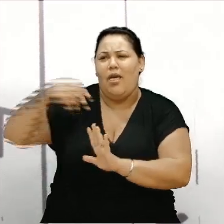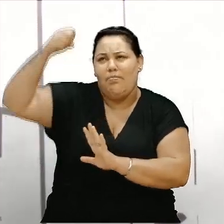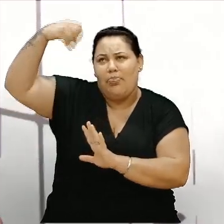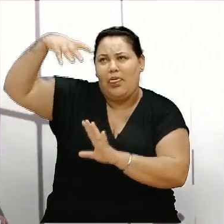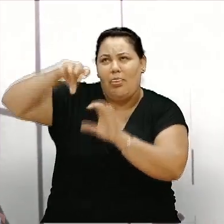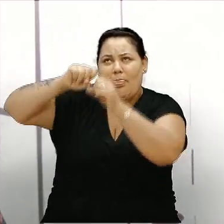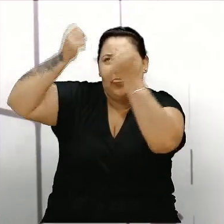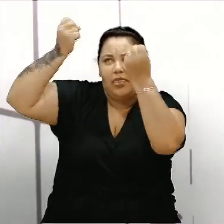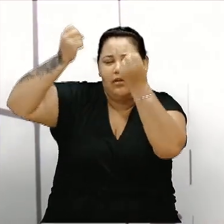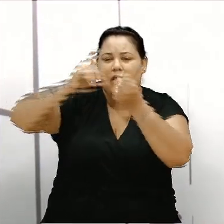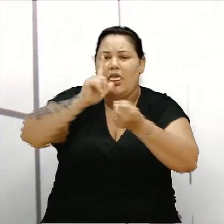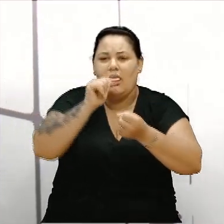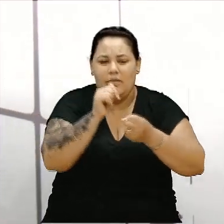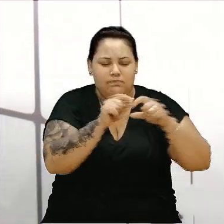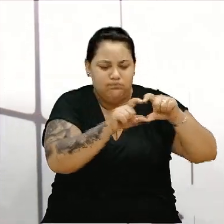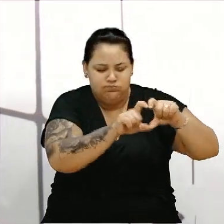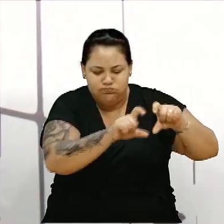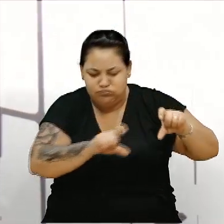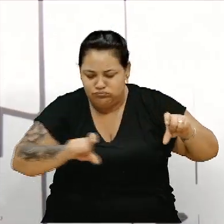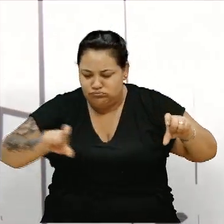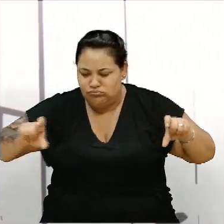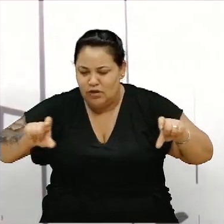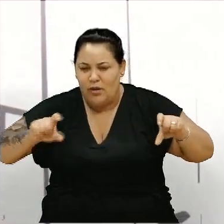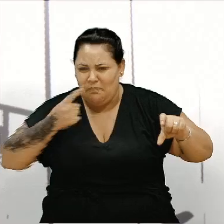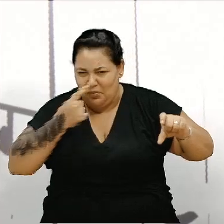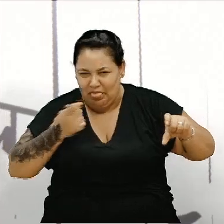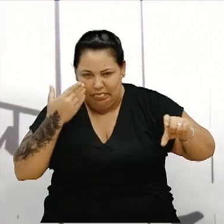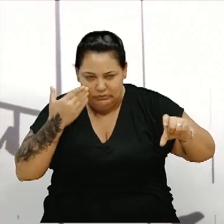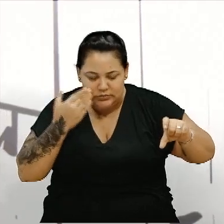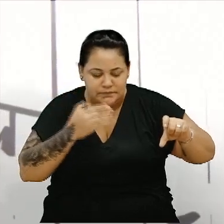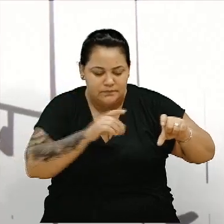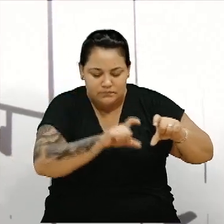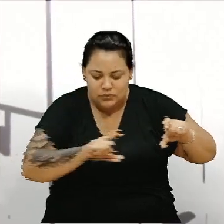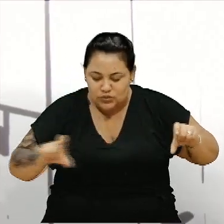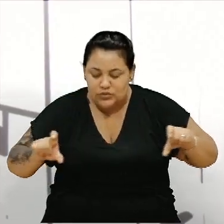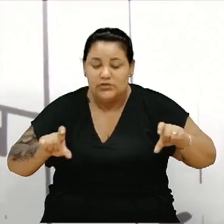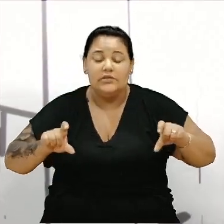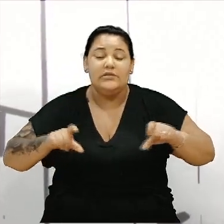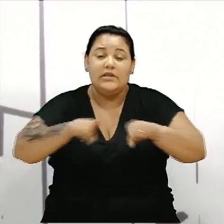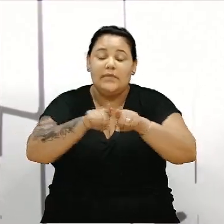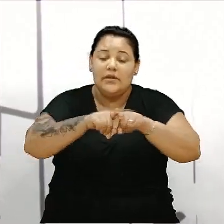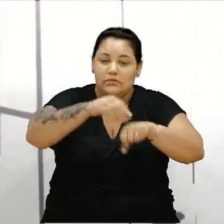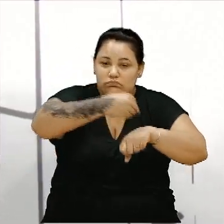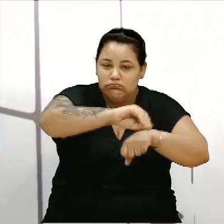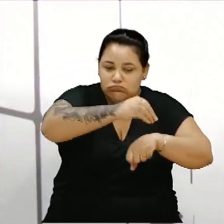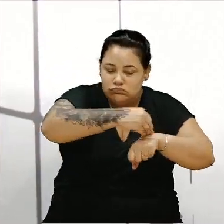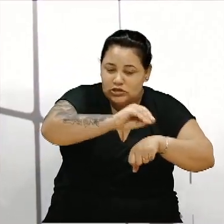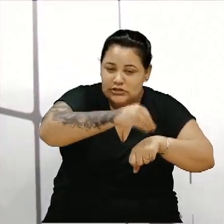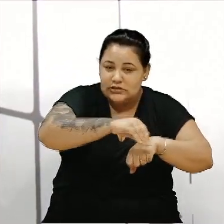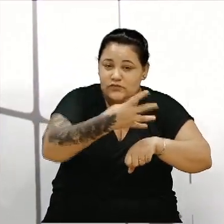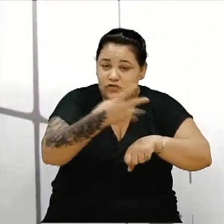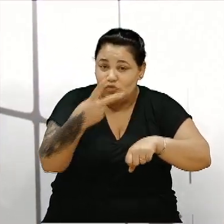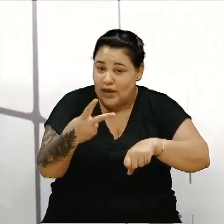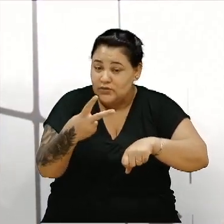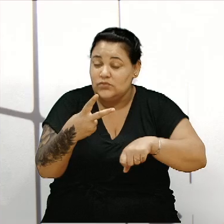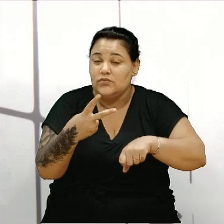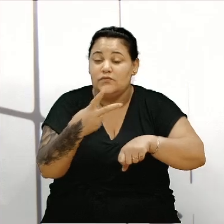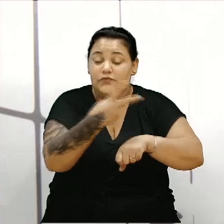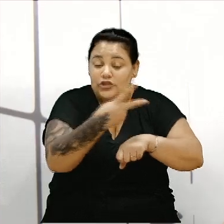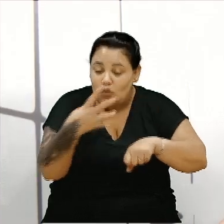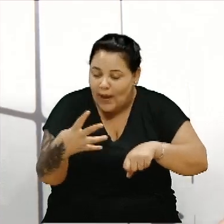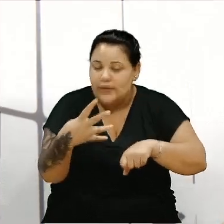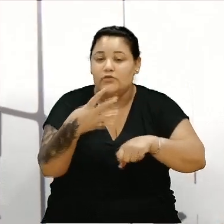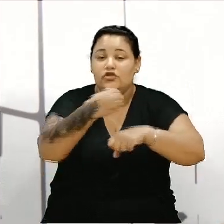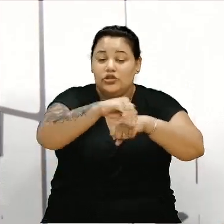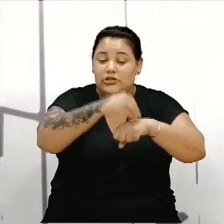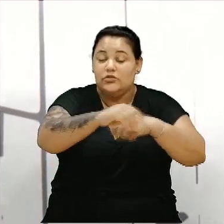de bueiro, de pavimentações e também 24 indicações, indicando para o Poder Executivo melhorias